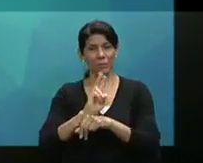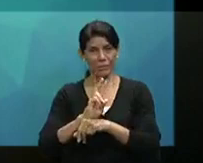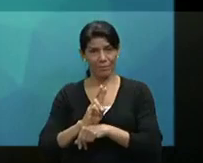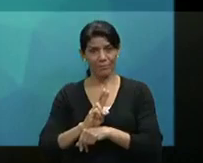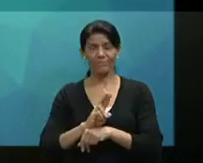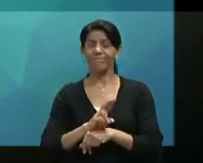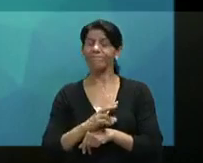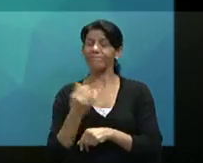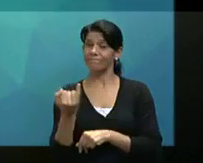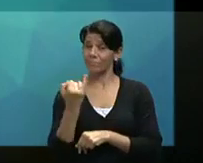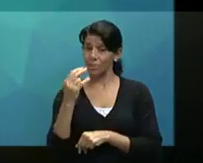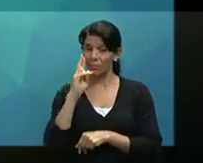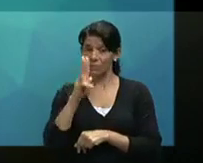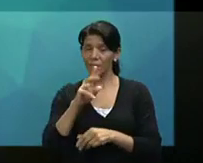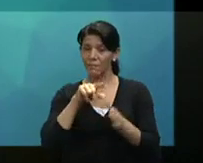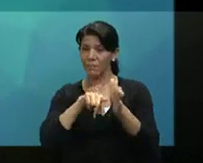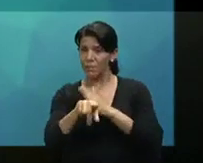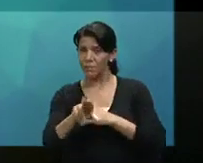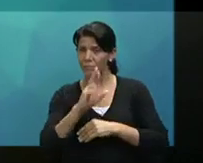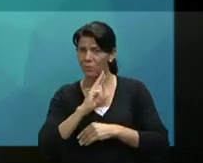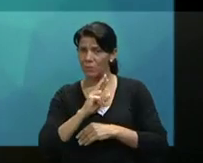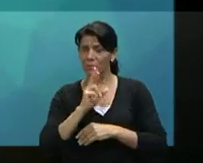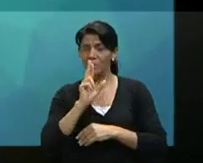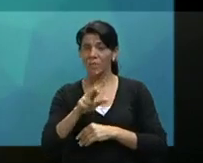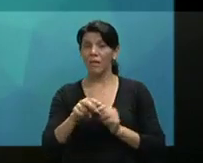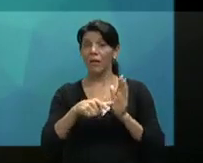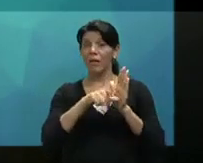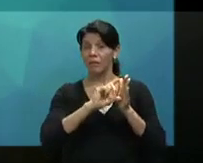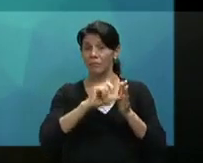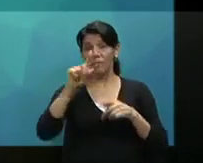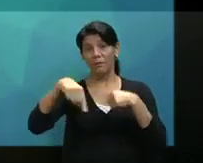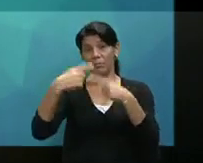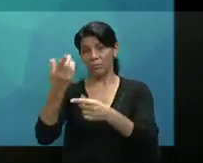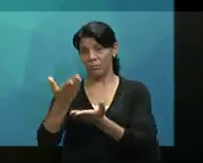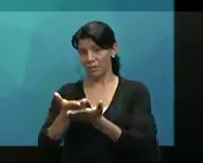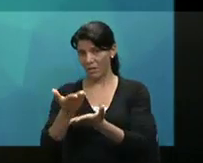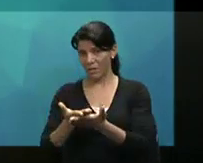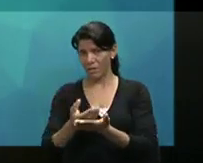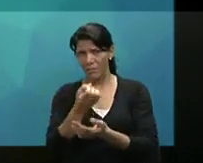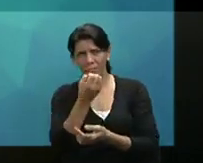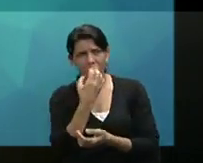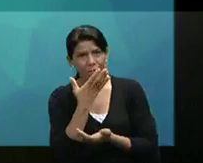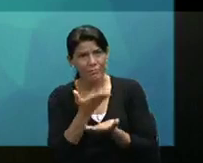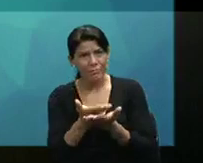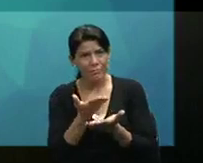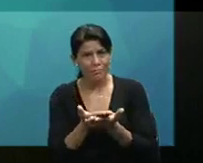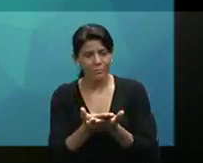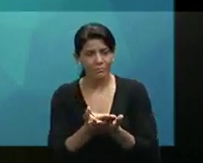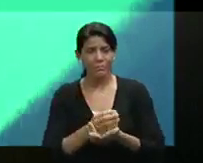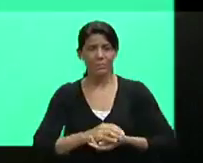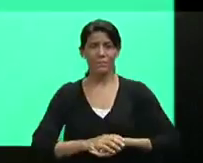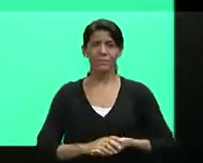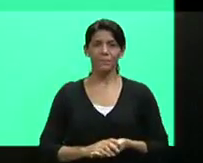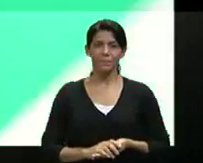E não se esqueça de responder aos questionários das pré- e pós-aulas. Bons estudos e até